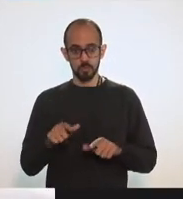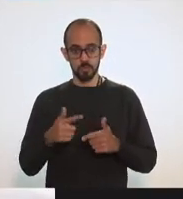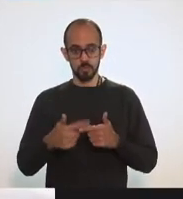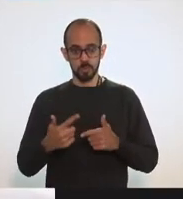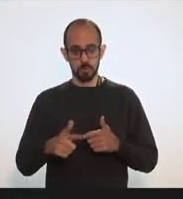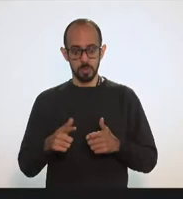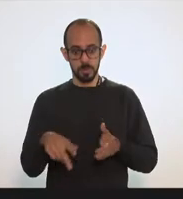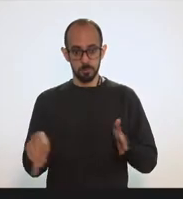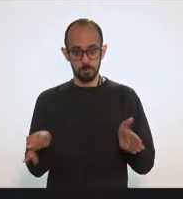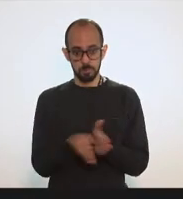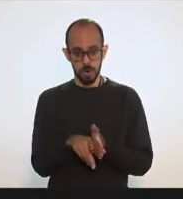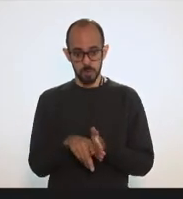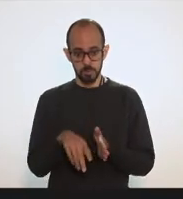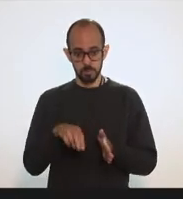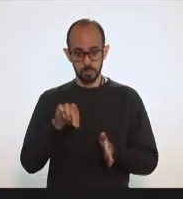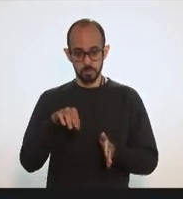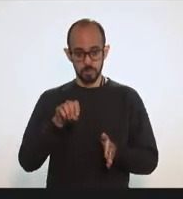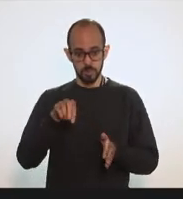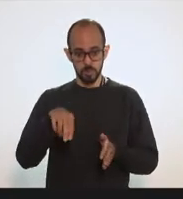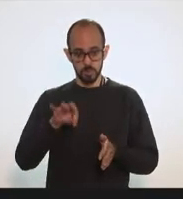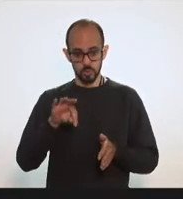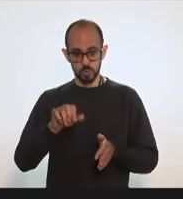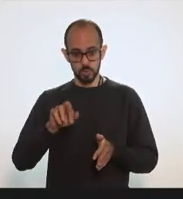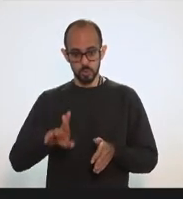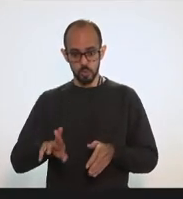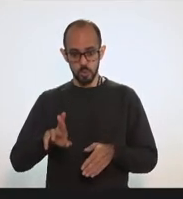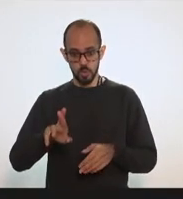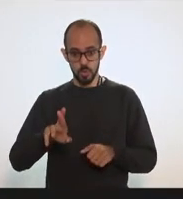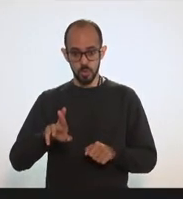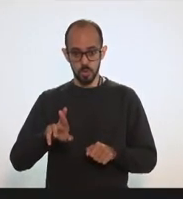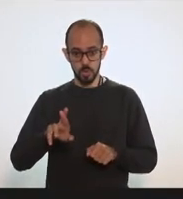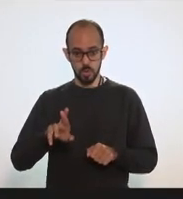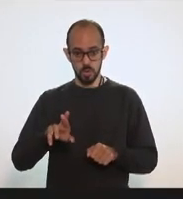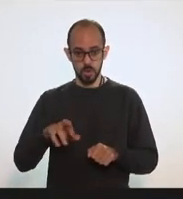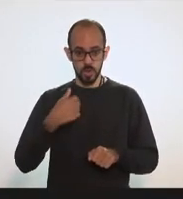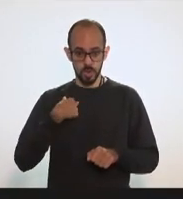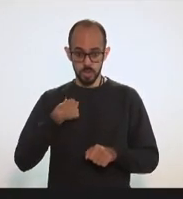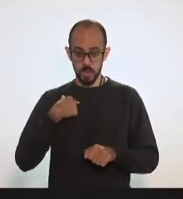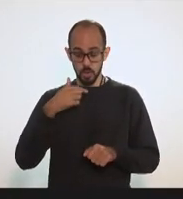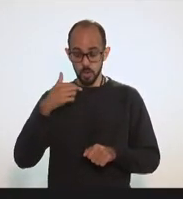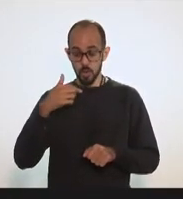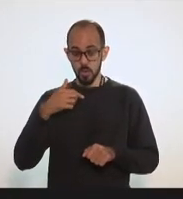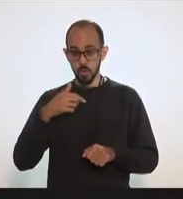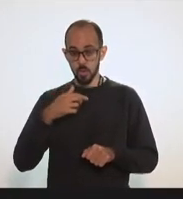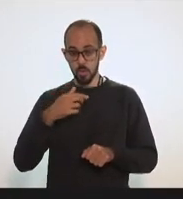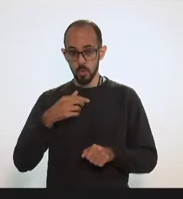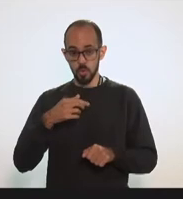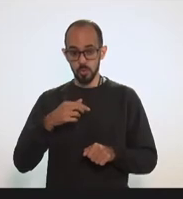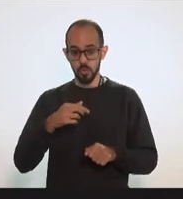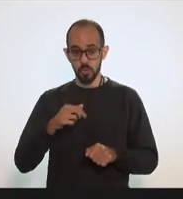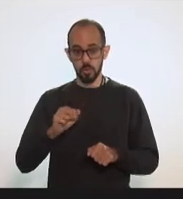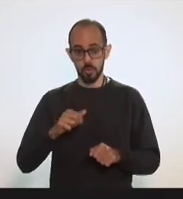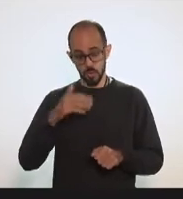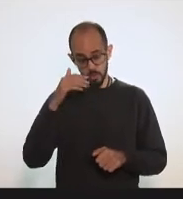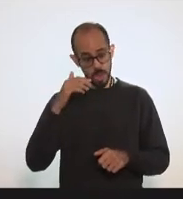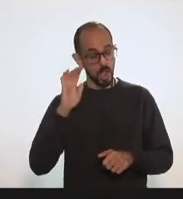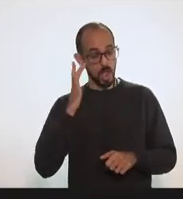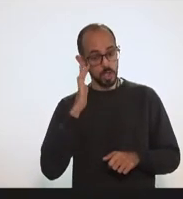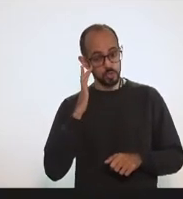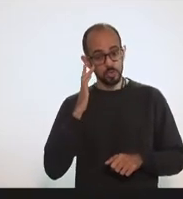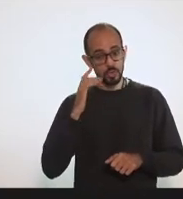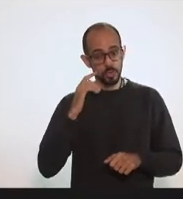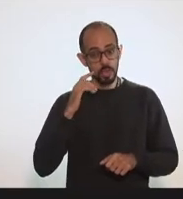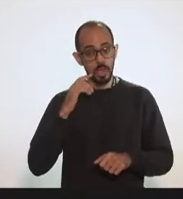da ponderação de Vossa Excelência, eu até paro para refletir novamente. Eu confesso, presidente Knoblauch, que eu fiquei muito em dúvida quando a